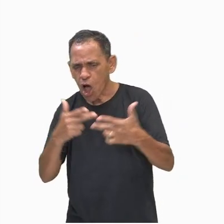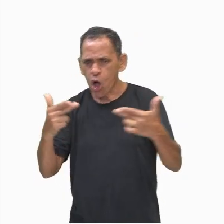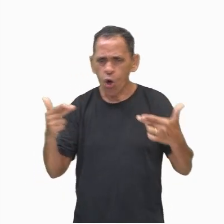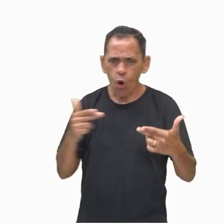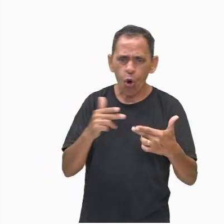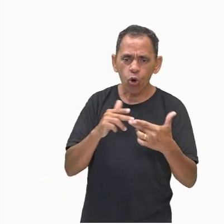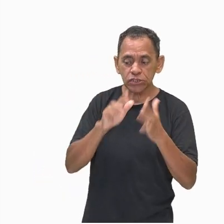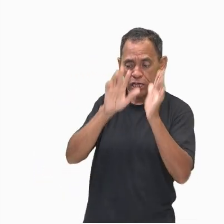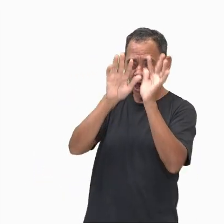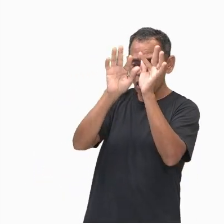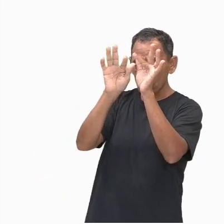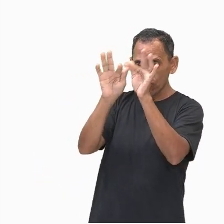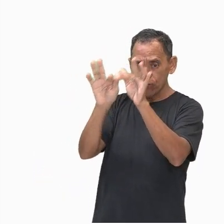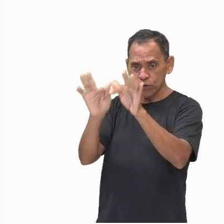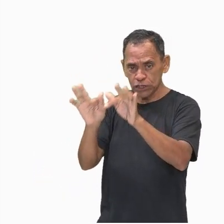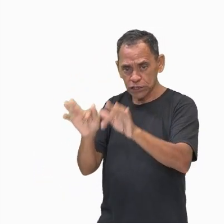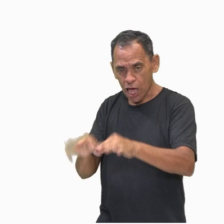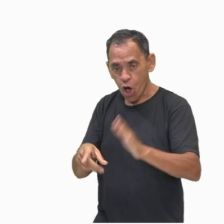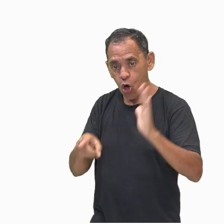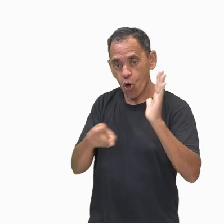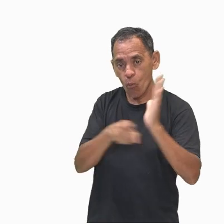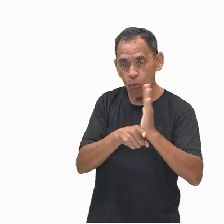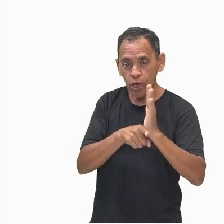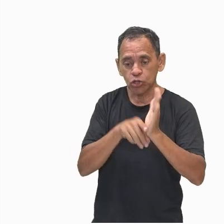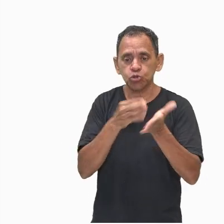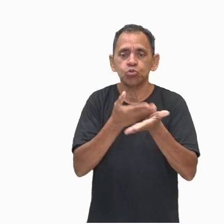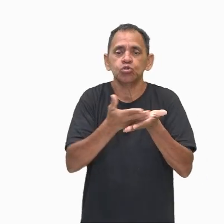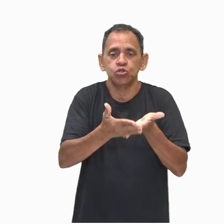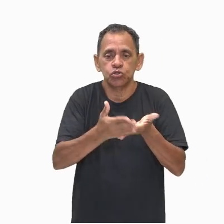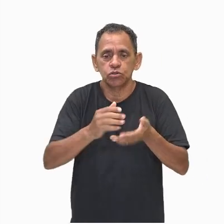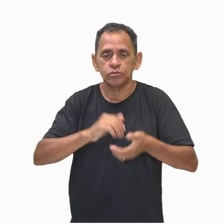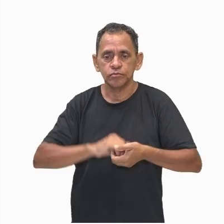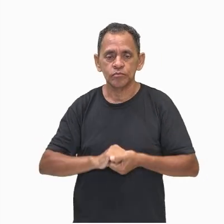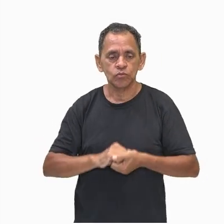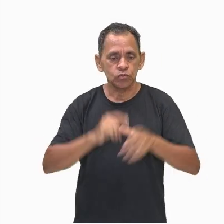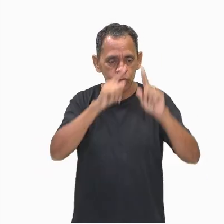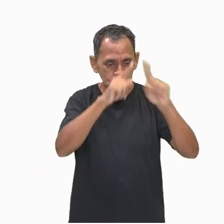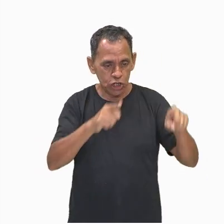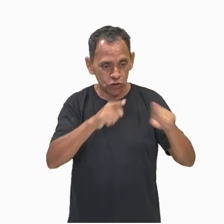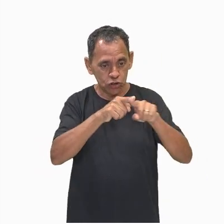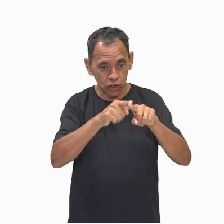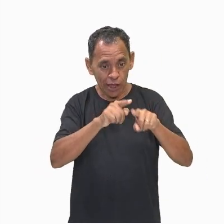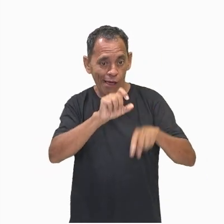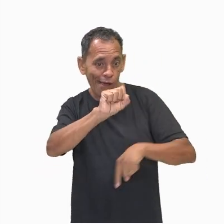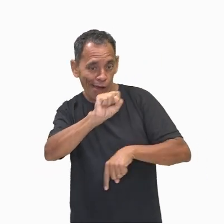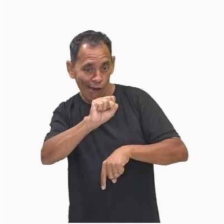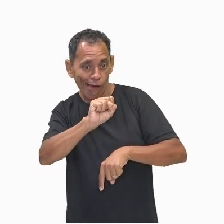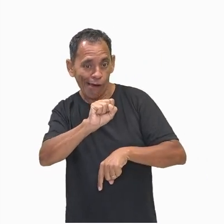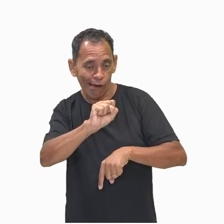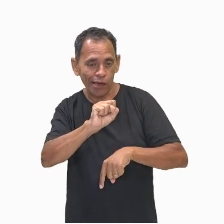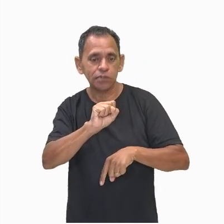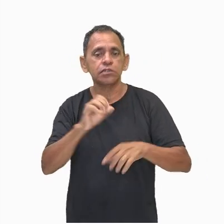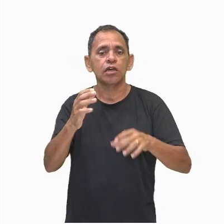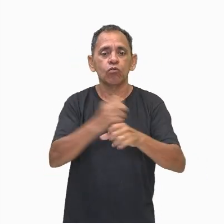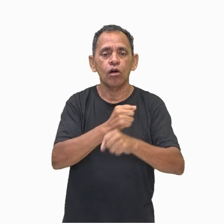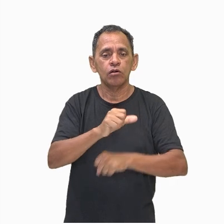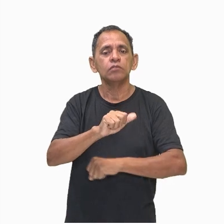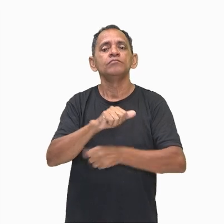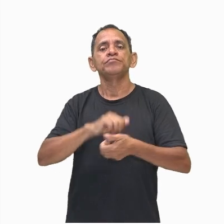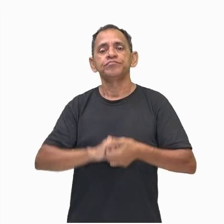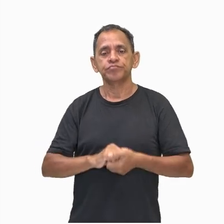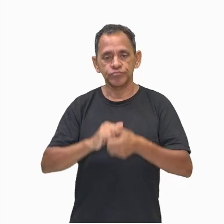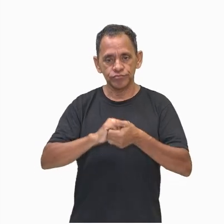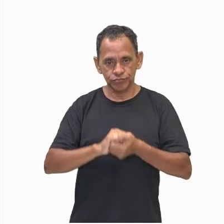aparecendo para vocês aí tá dizendo assim ó del s é igual a s - s0 ou seja